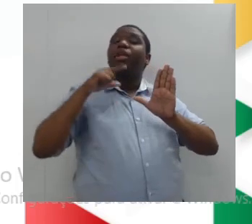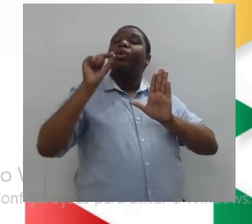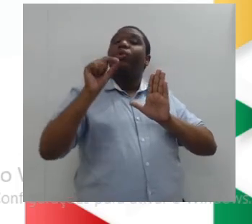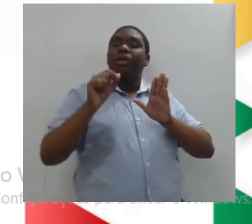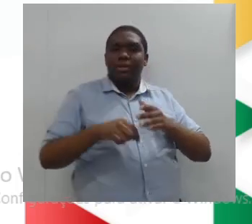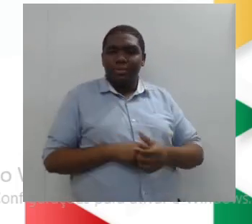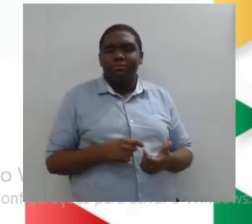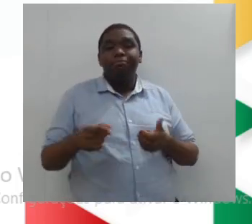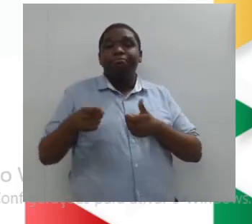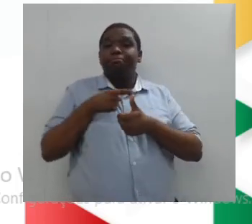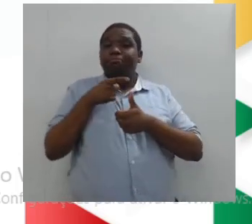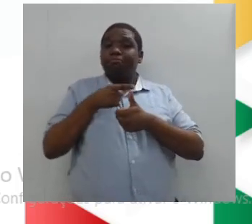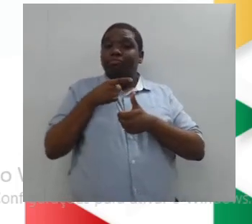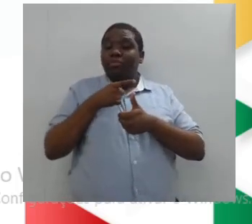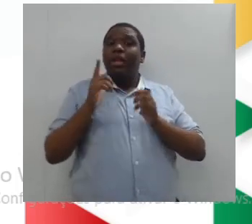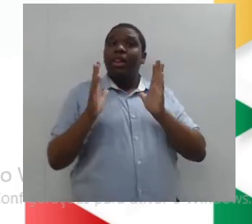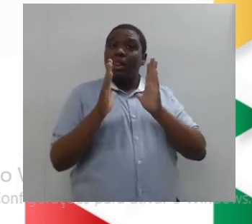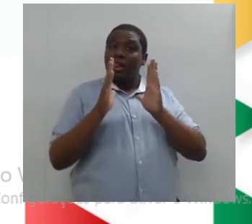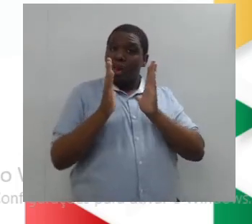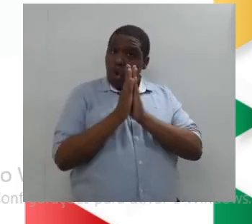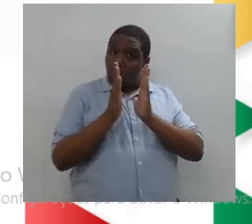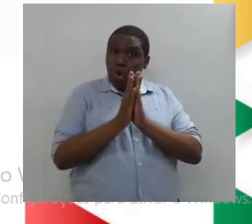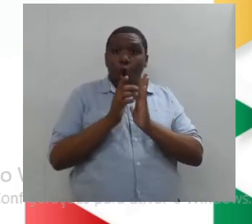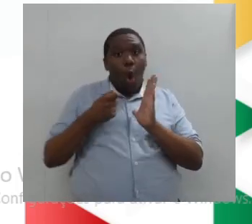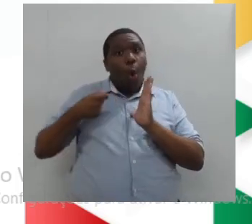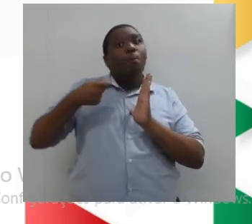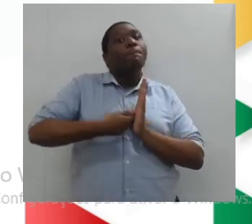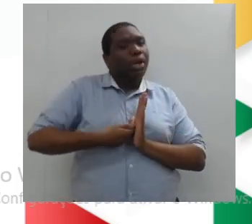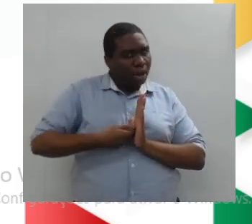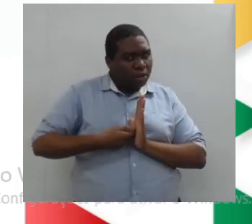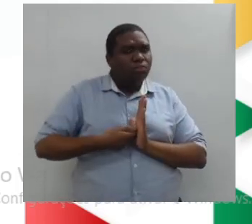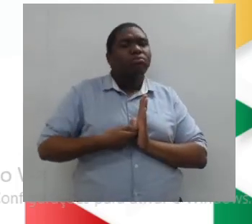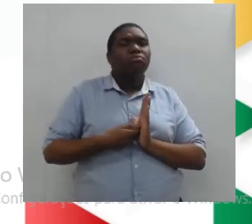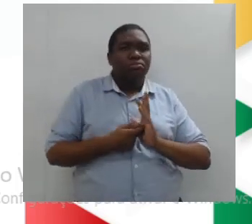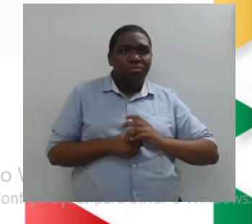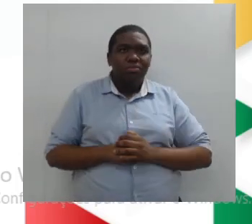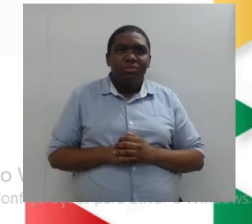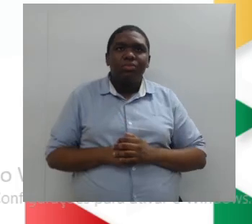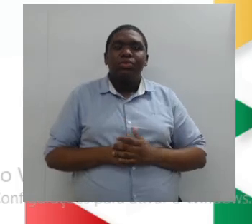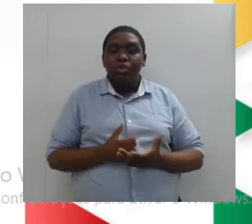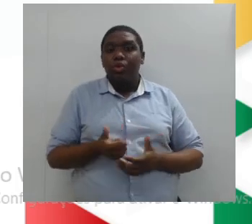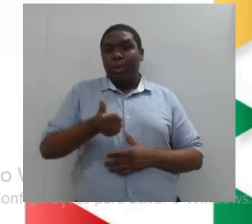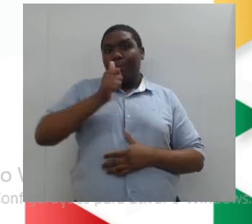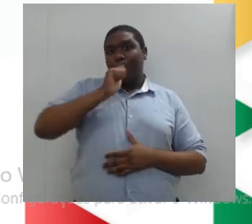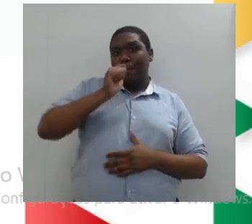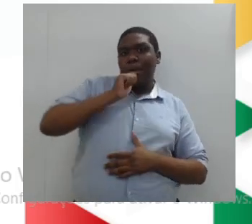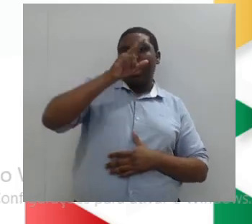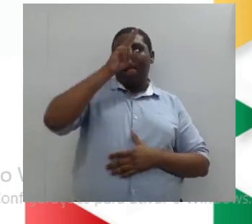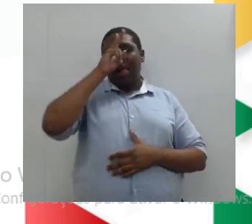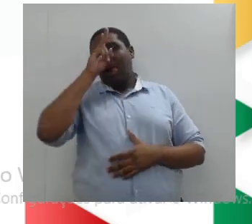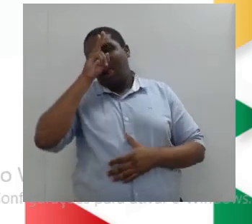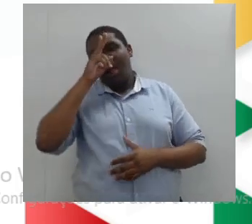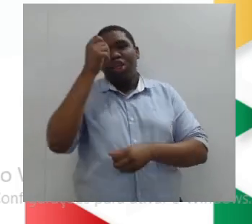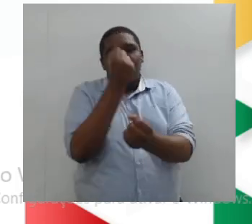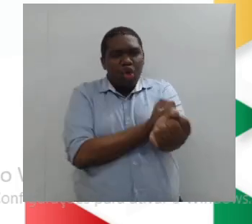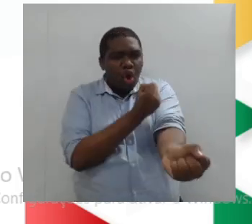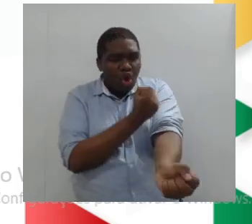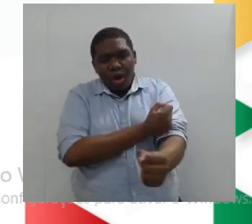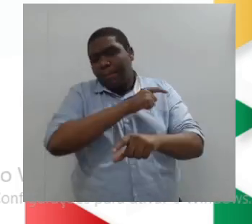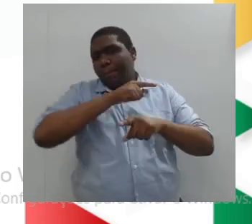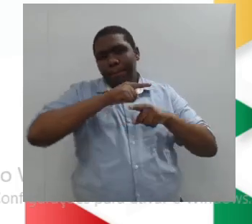vamos ver, a lei da oração obrigatória, a proibição do consumo de álcool e do uso de